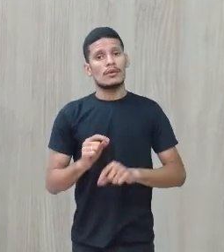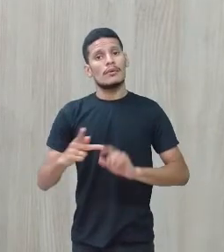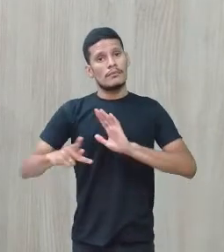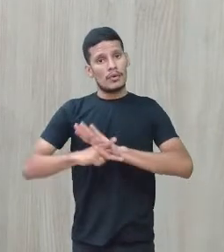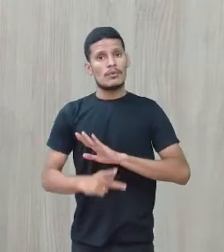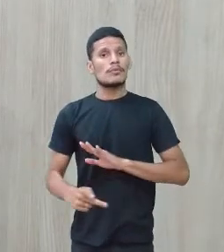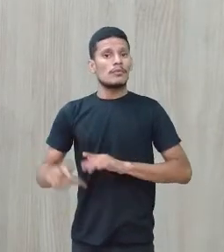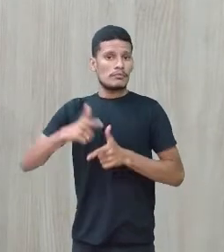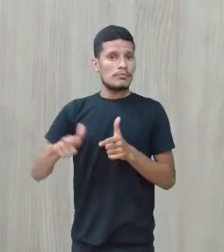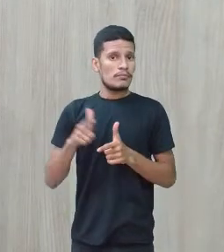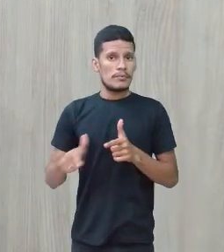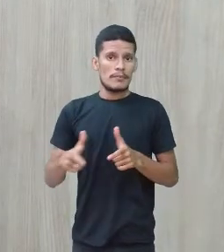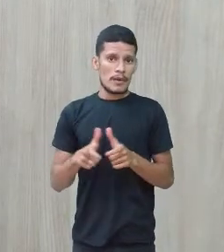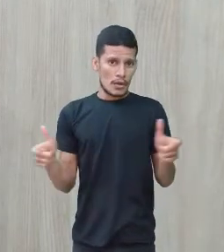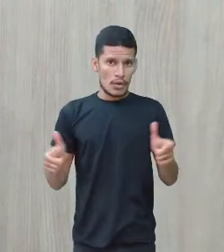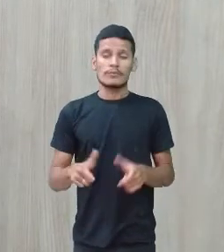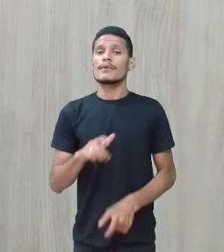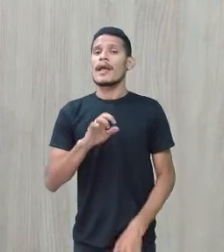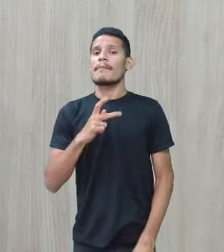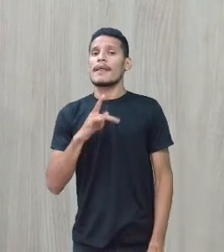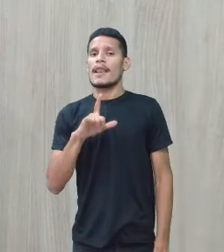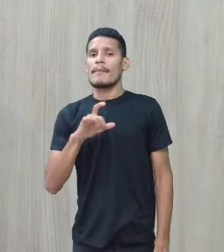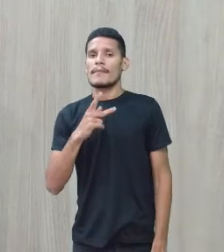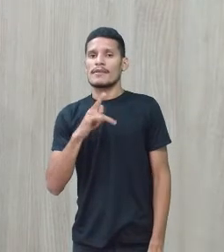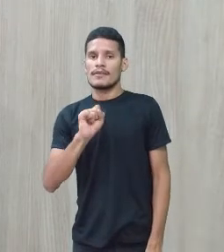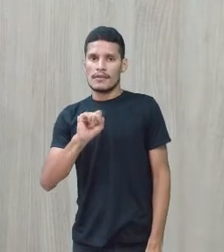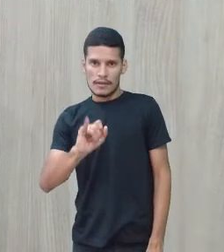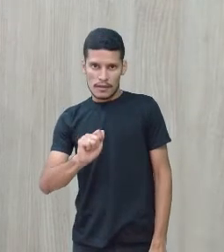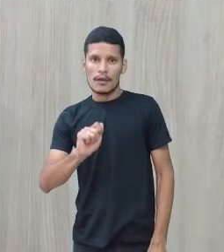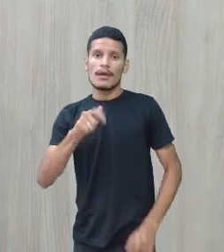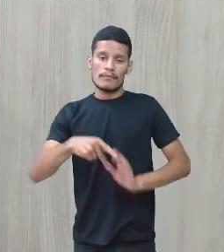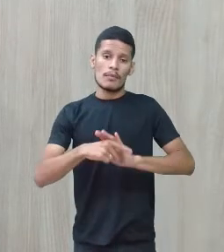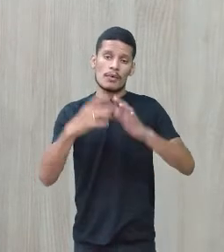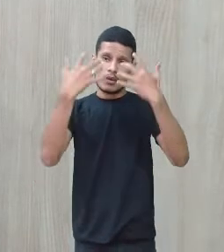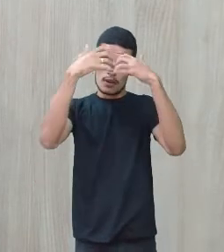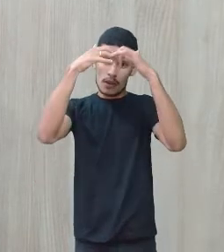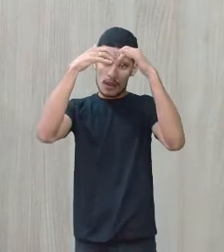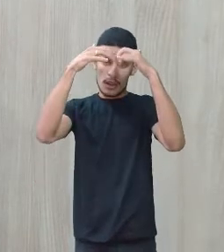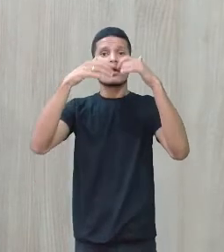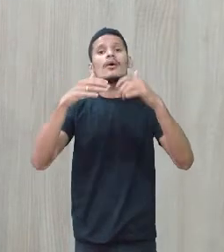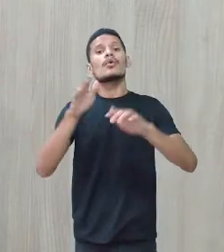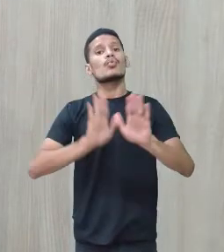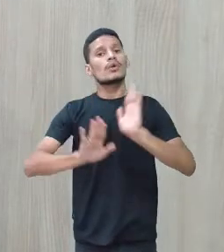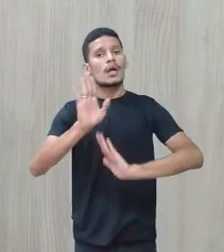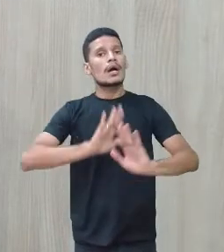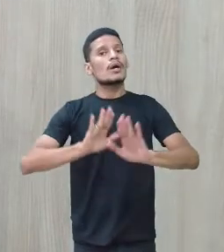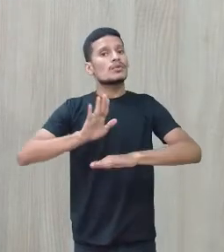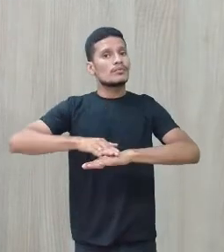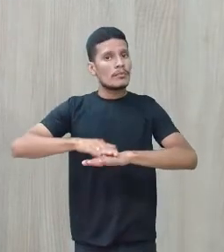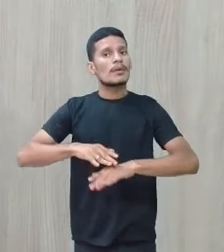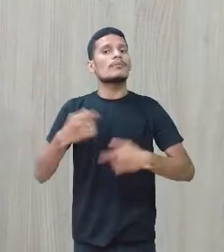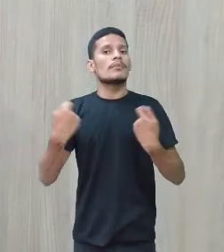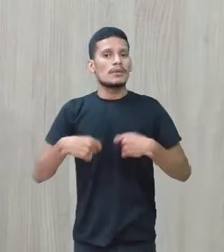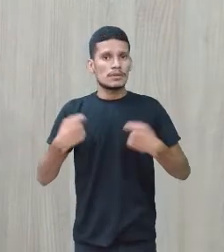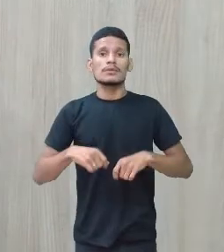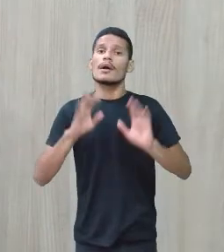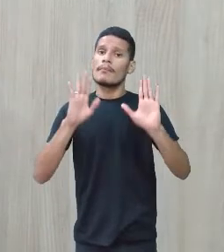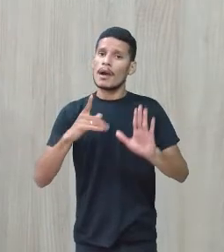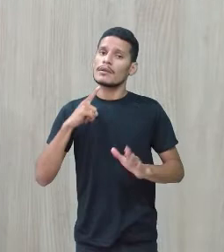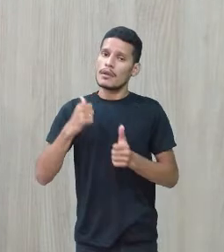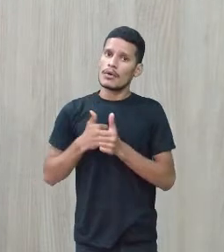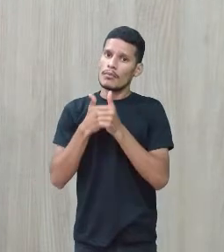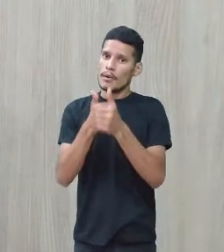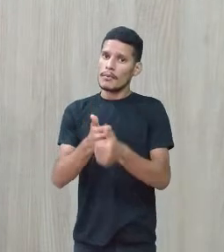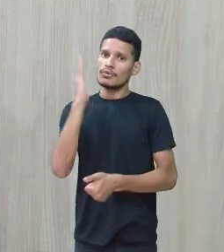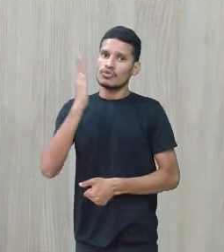epilepsia normalmente é questão também do cérebro, né, professor? O maior cuidado quando a pessoa tiver, mas que existe já um